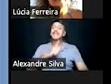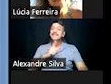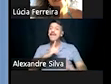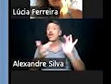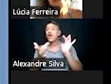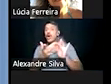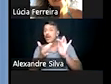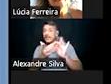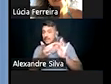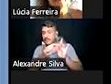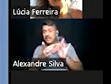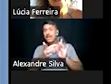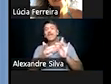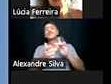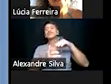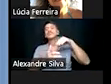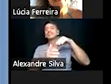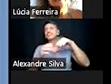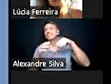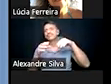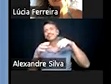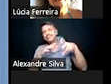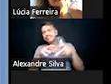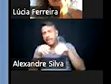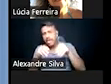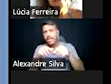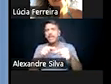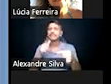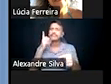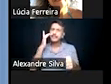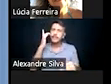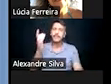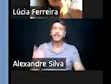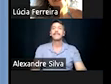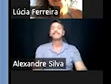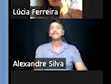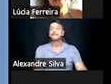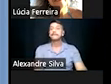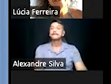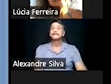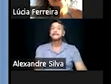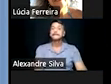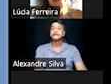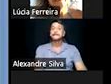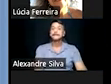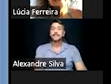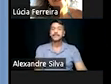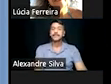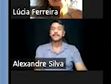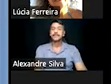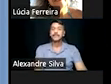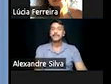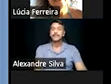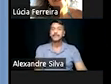a terra no seu dia a dia. Então, quando a gente vai observar na literatura a questão dos